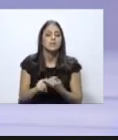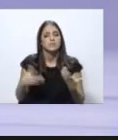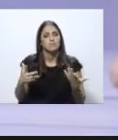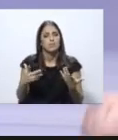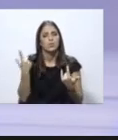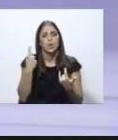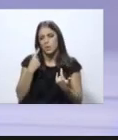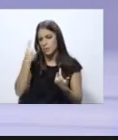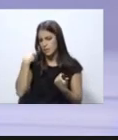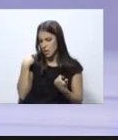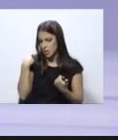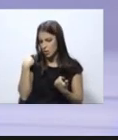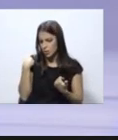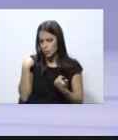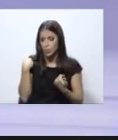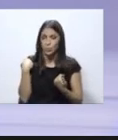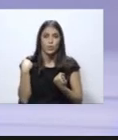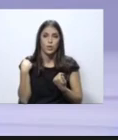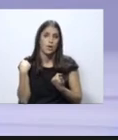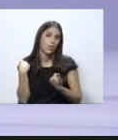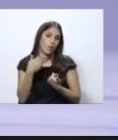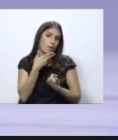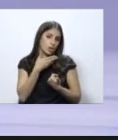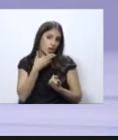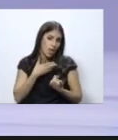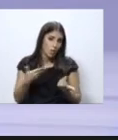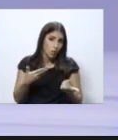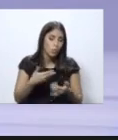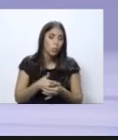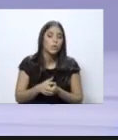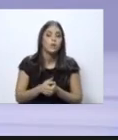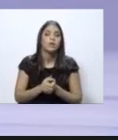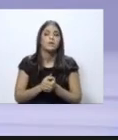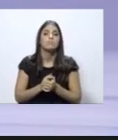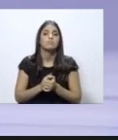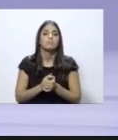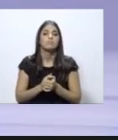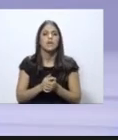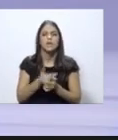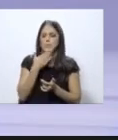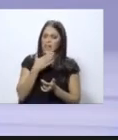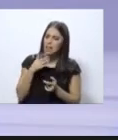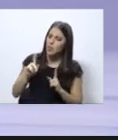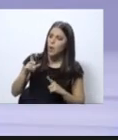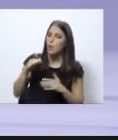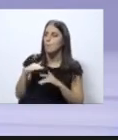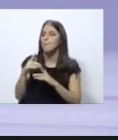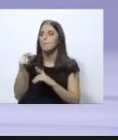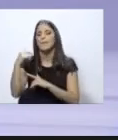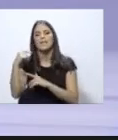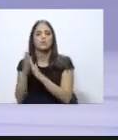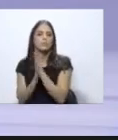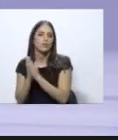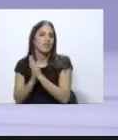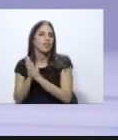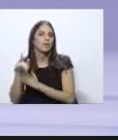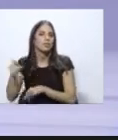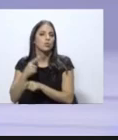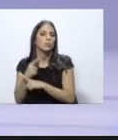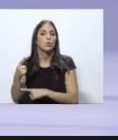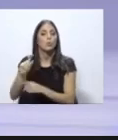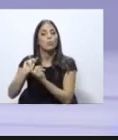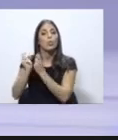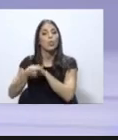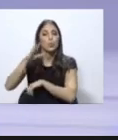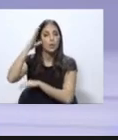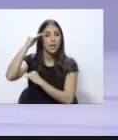esteve emprestado, mas este jogador não esteve emprestado, teve menos utilização porque o West Ham mudou de treinador e